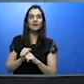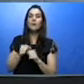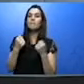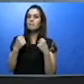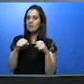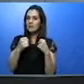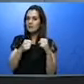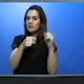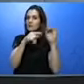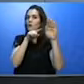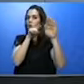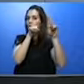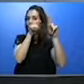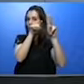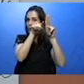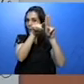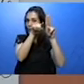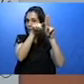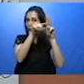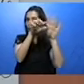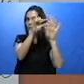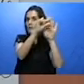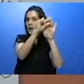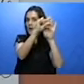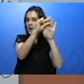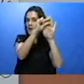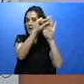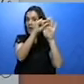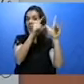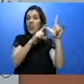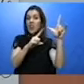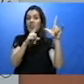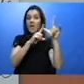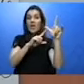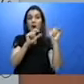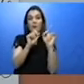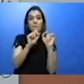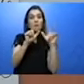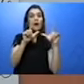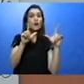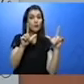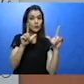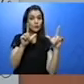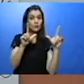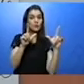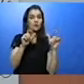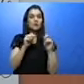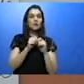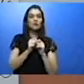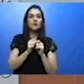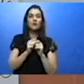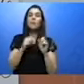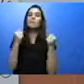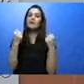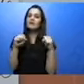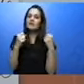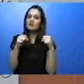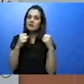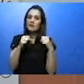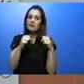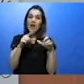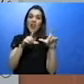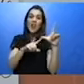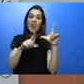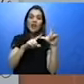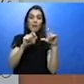recuo, parágrafo, letra maiúscula. Lembrando que Mona Lisa é um substantivo próprio, por isso com letra